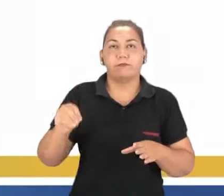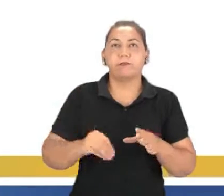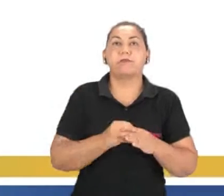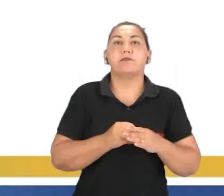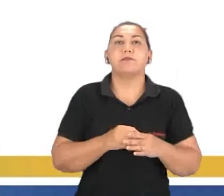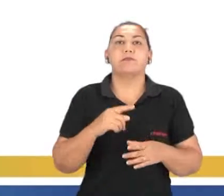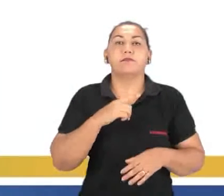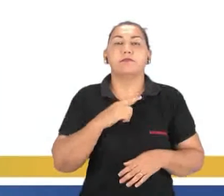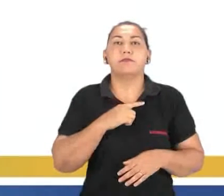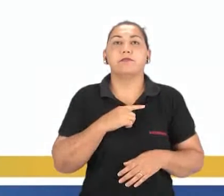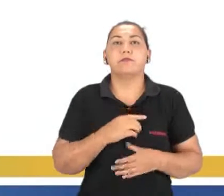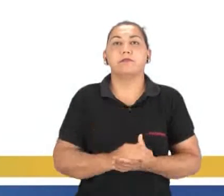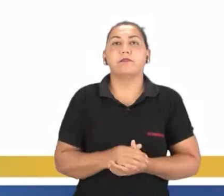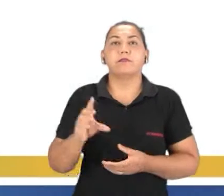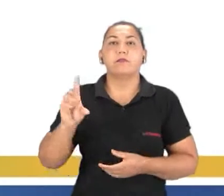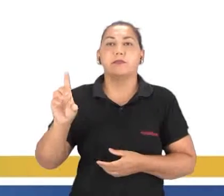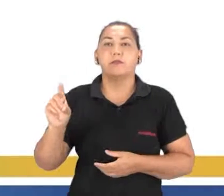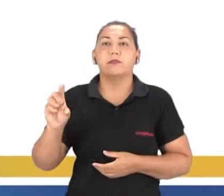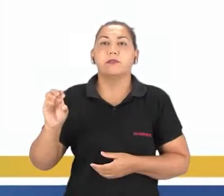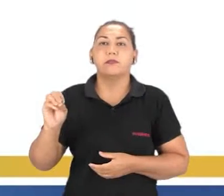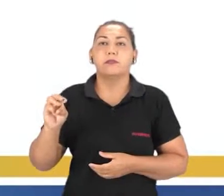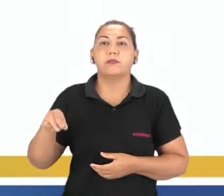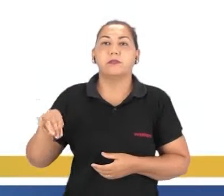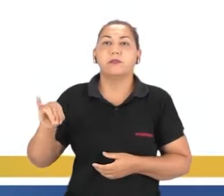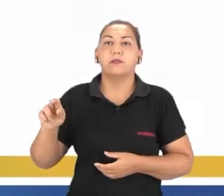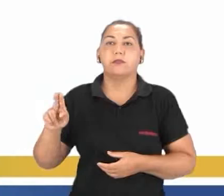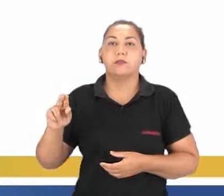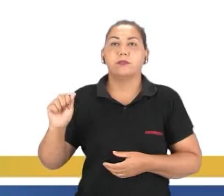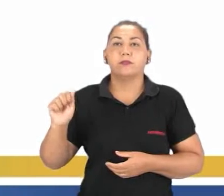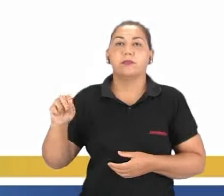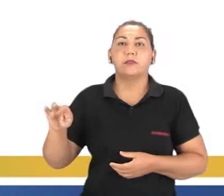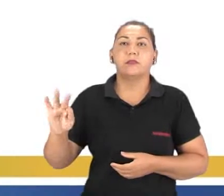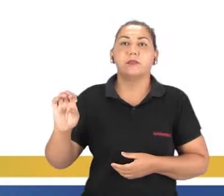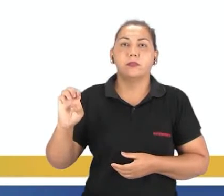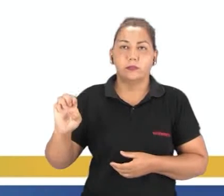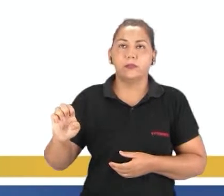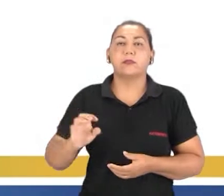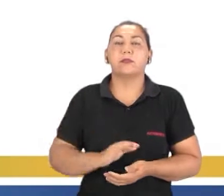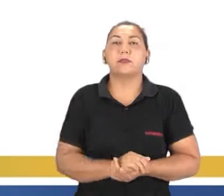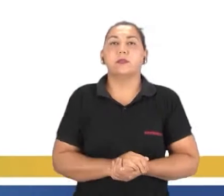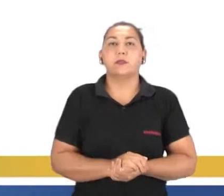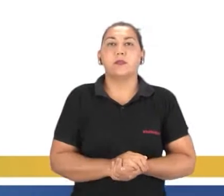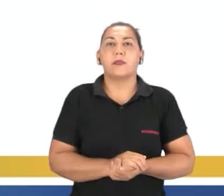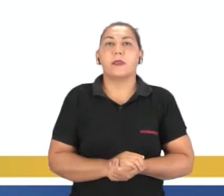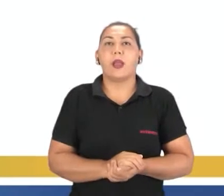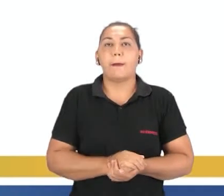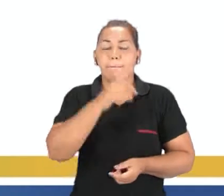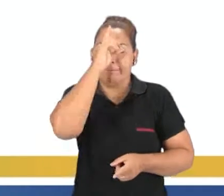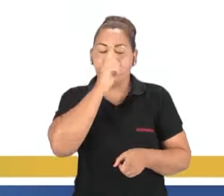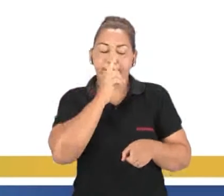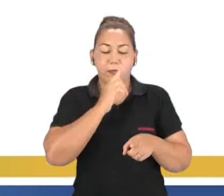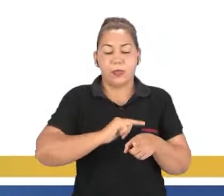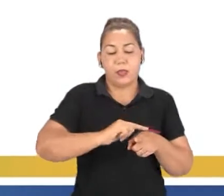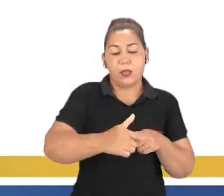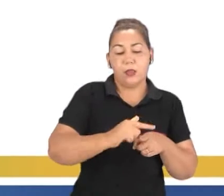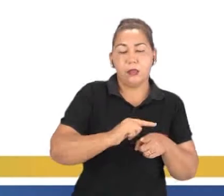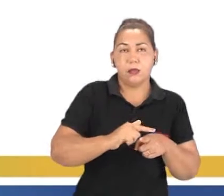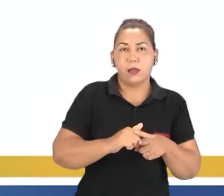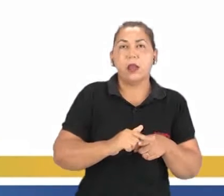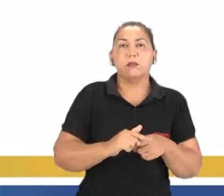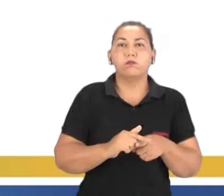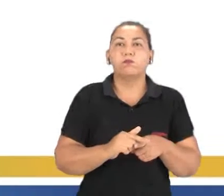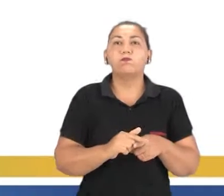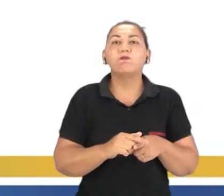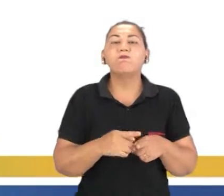dominante, tá? Então, quando ele fez esse cruzamento da amarela lisa, ele fez uma amarela lisa pura, onde